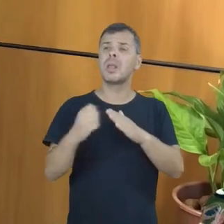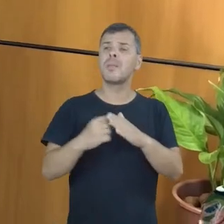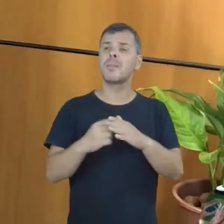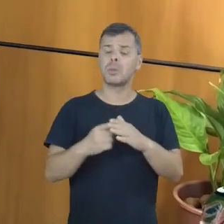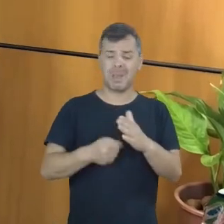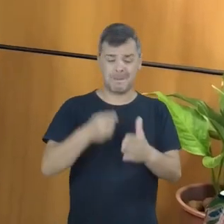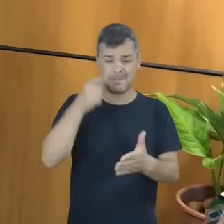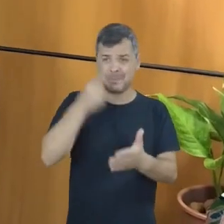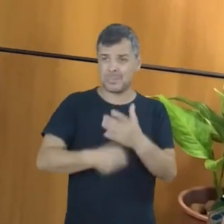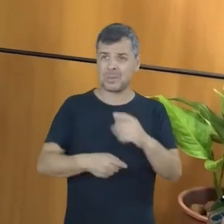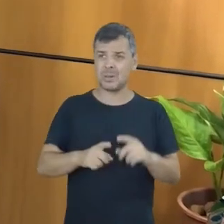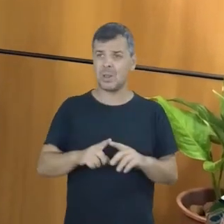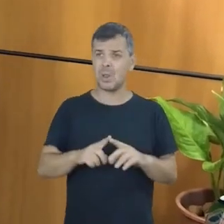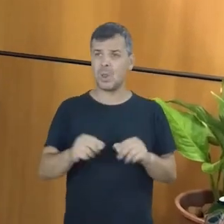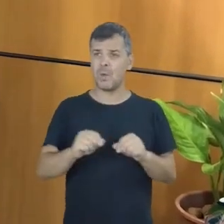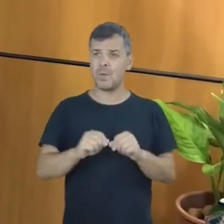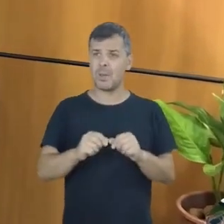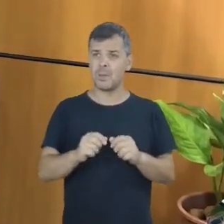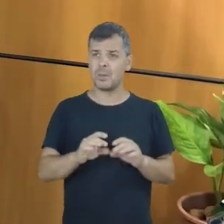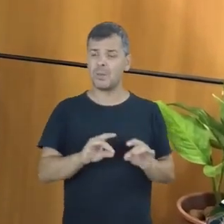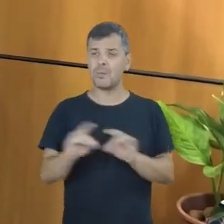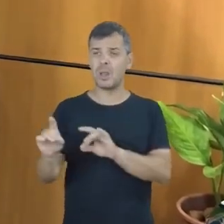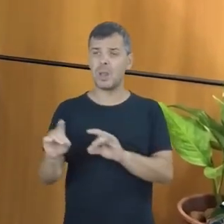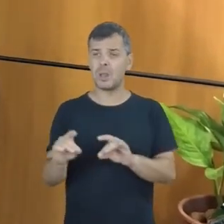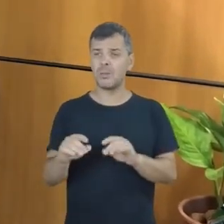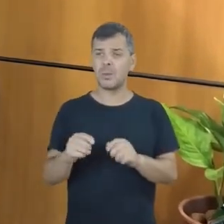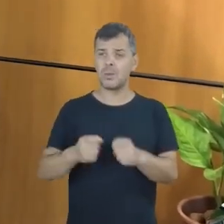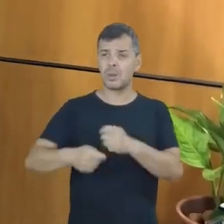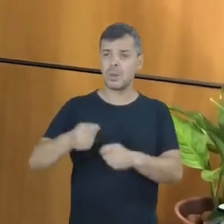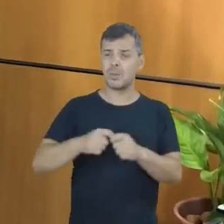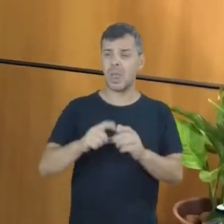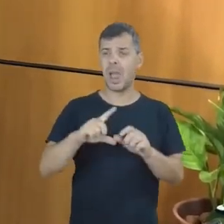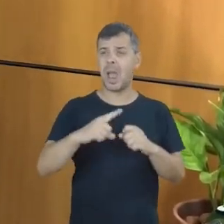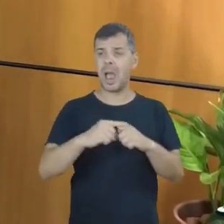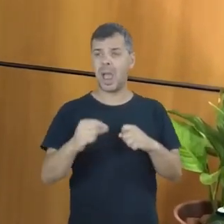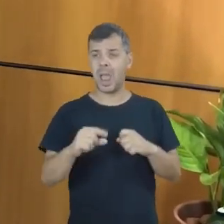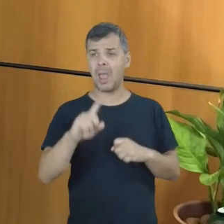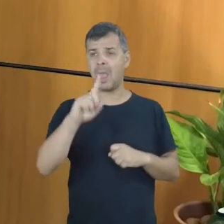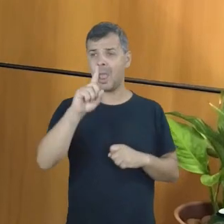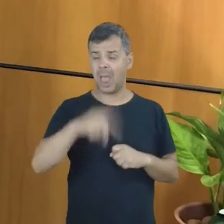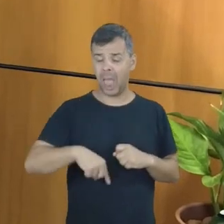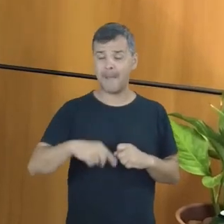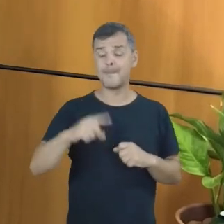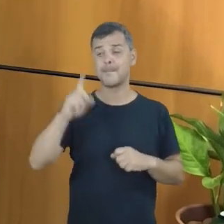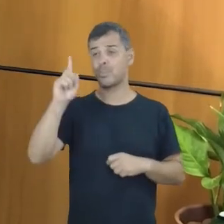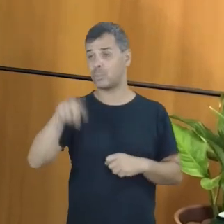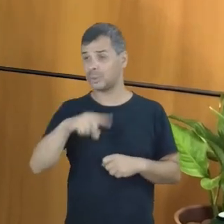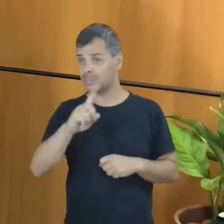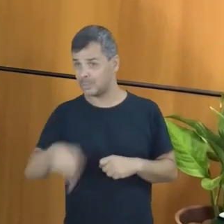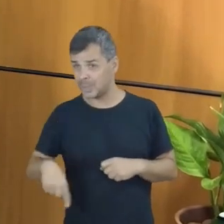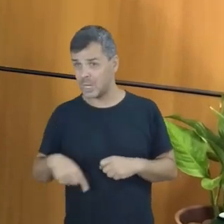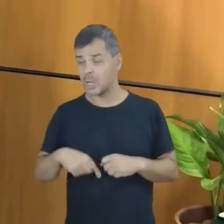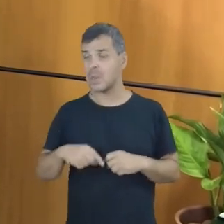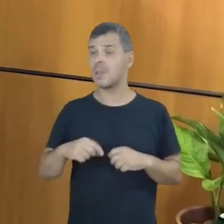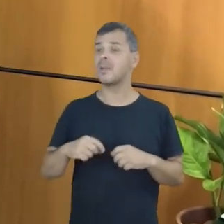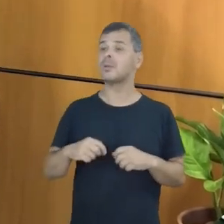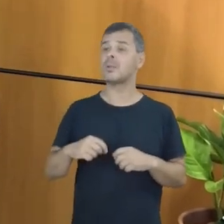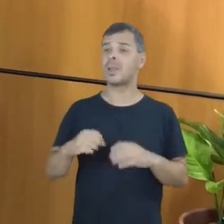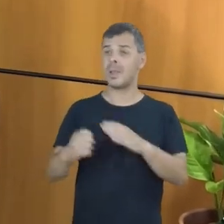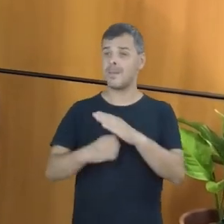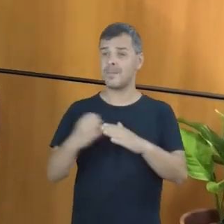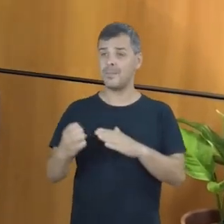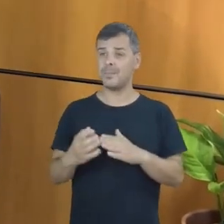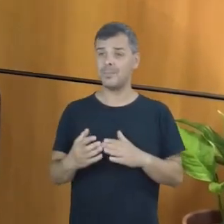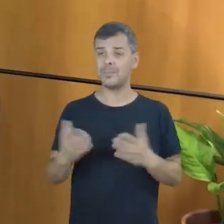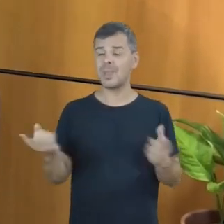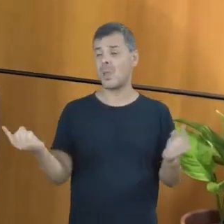punir. Falei, vamos ler junto, a hora que vai ler junto, começa o artigo assim. É vedado as empresas punirem, ou seja,